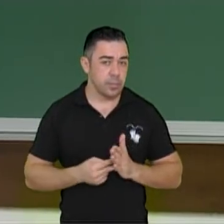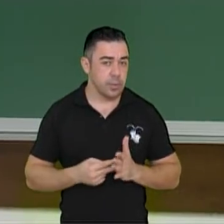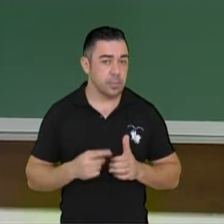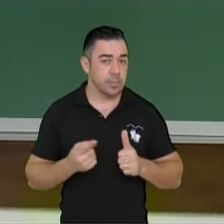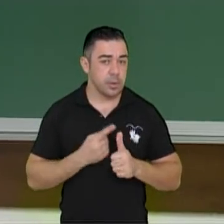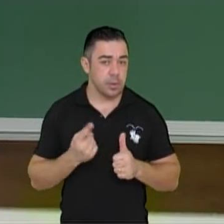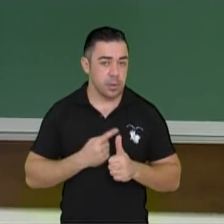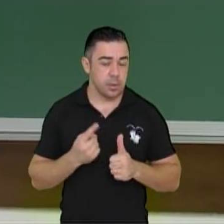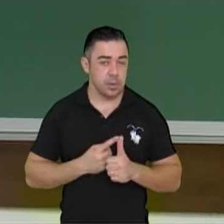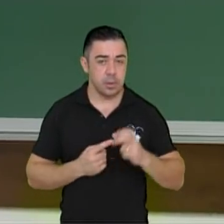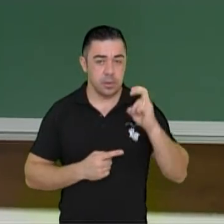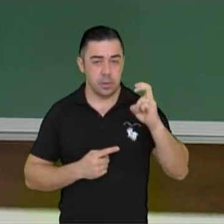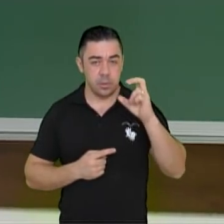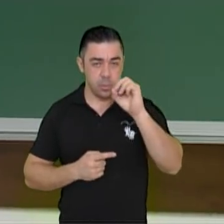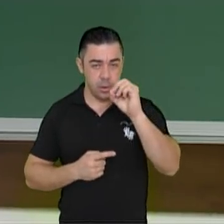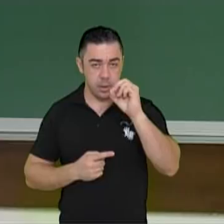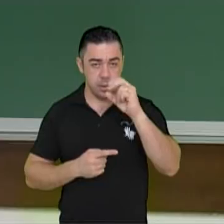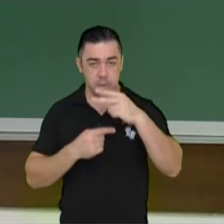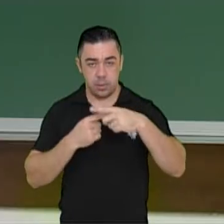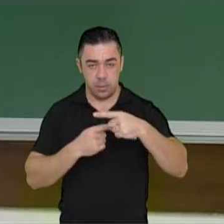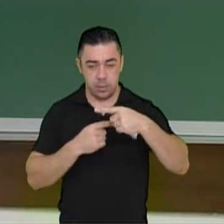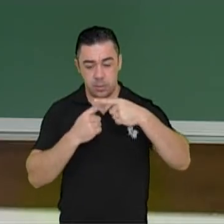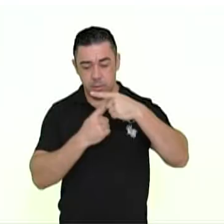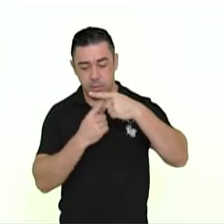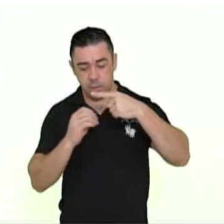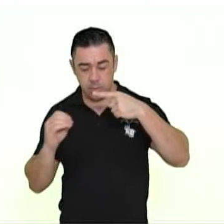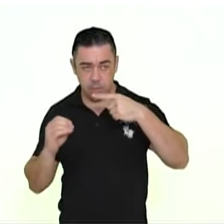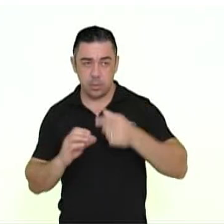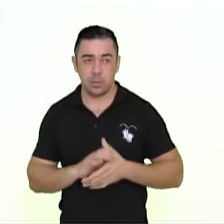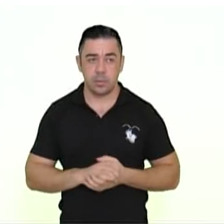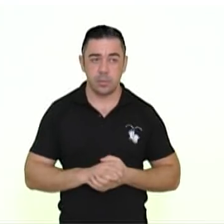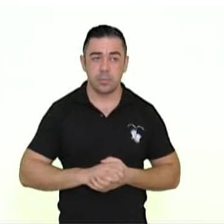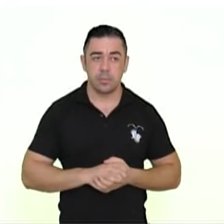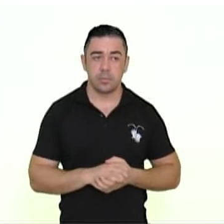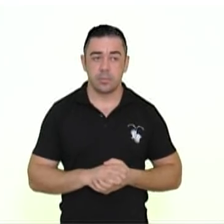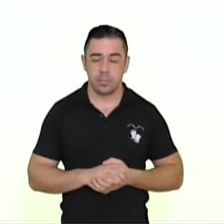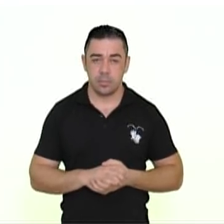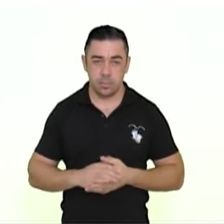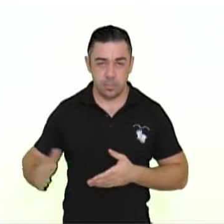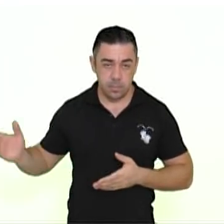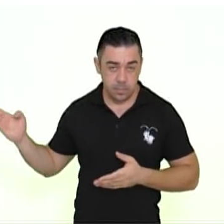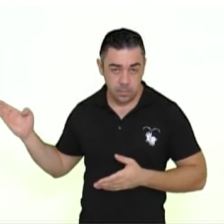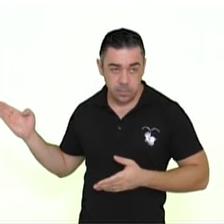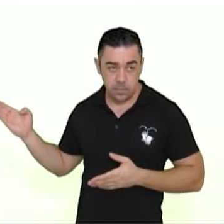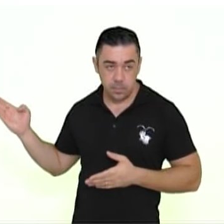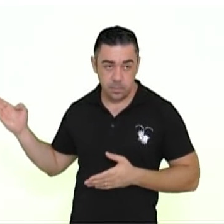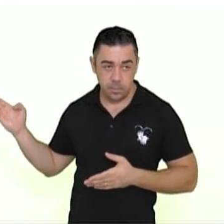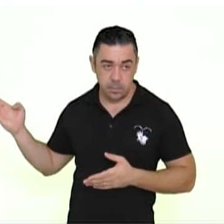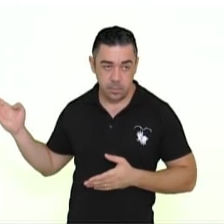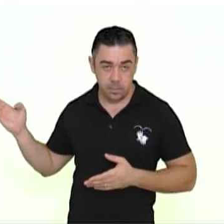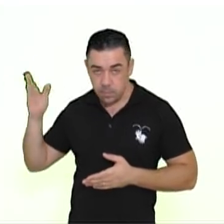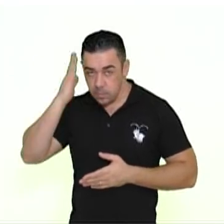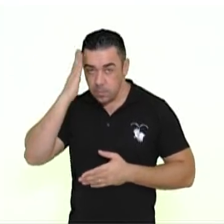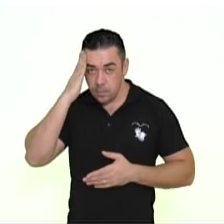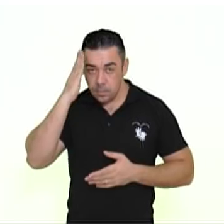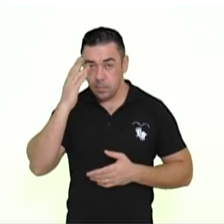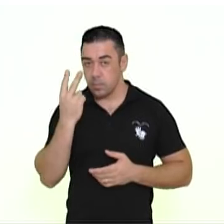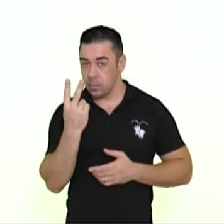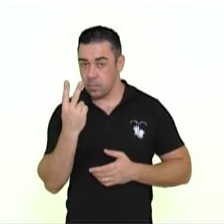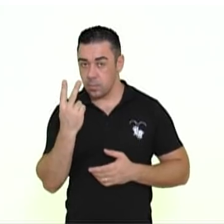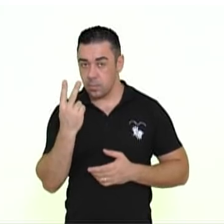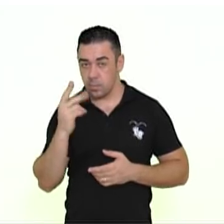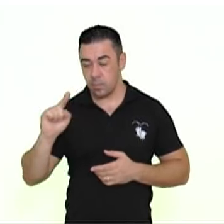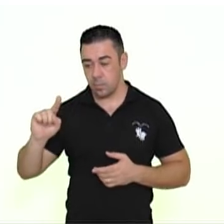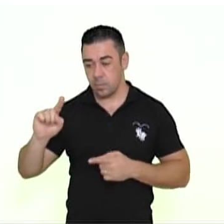fração. 50 por 100. Olha aqui, 50 por 100. O 100 tem 2 zeros, a